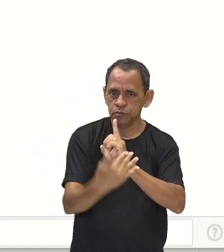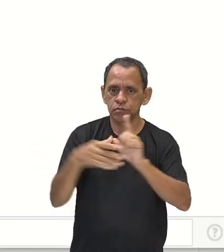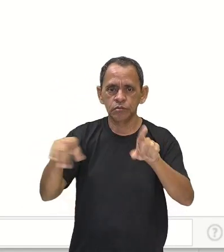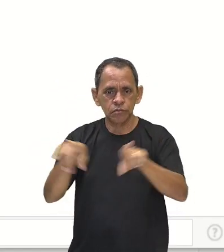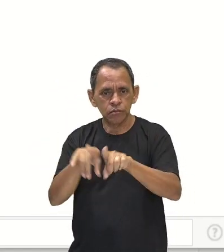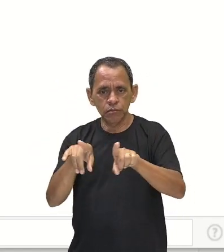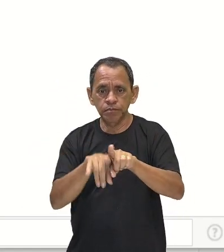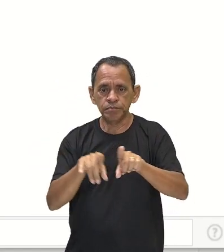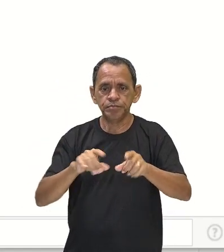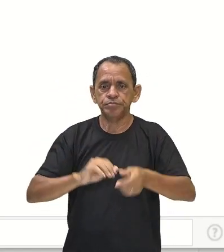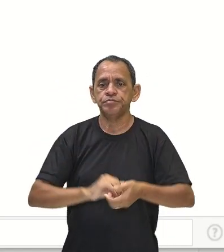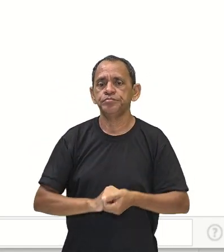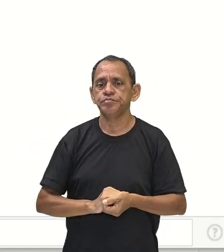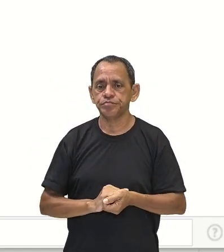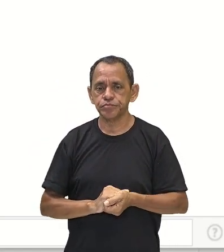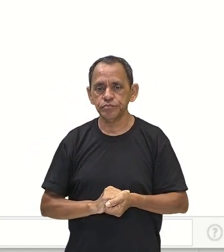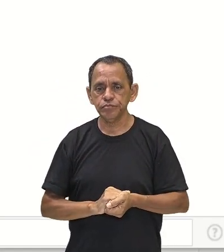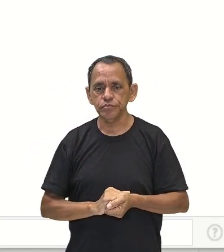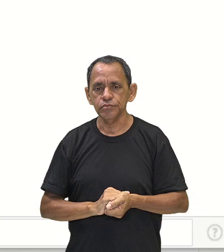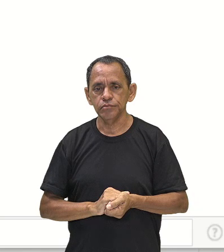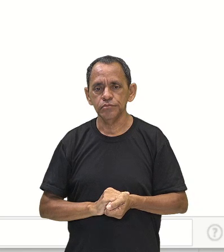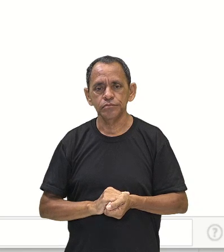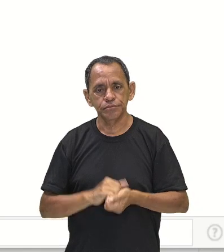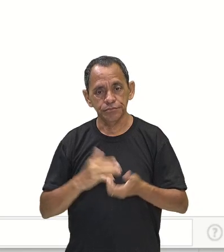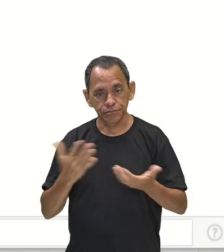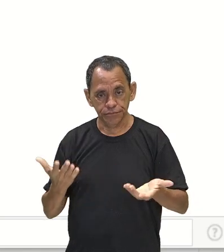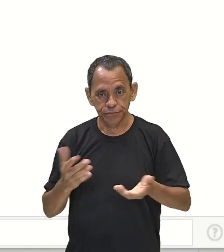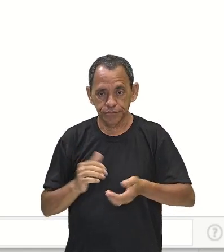Então, como são faces triangulares, né?